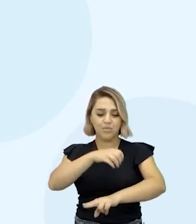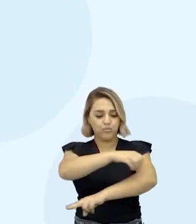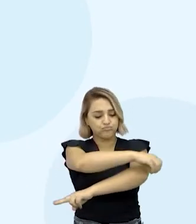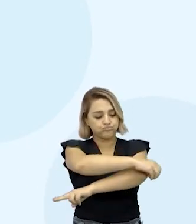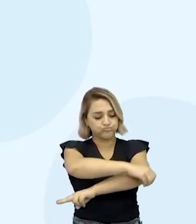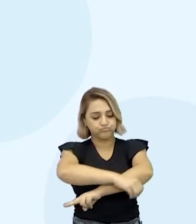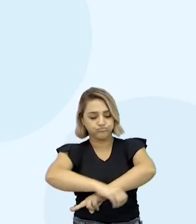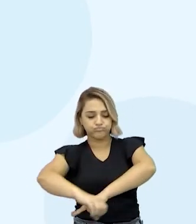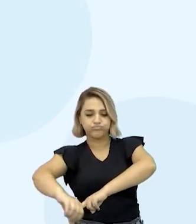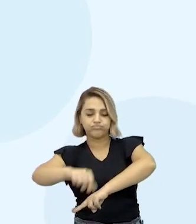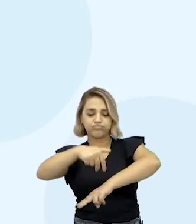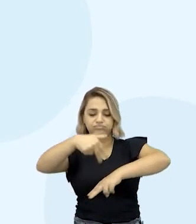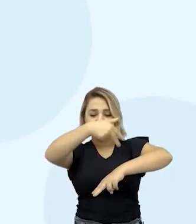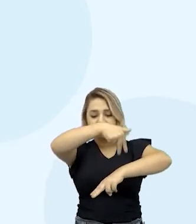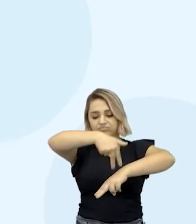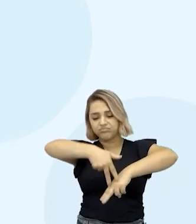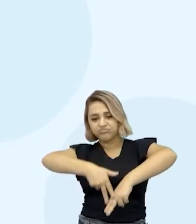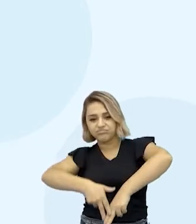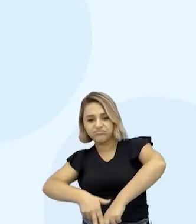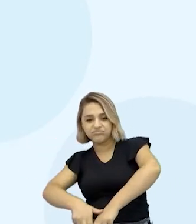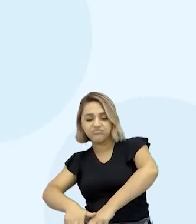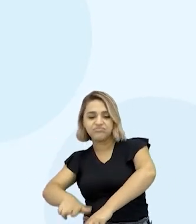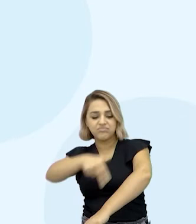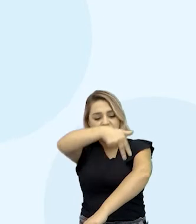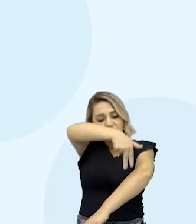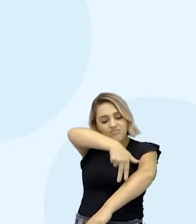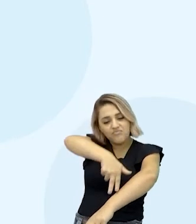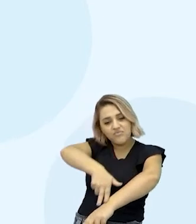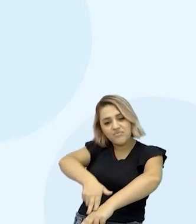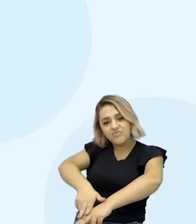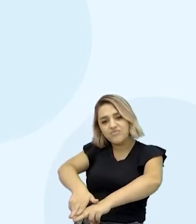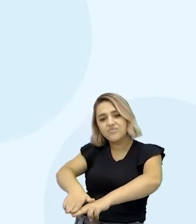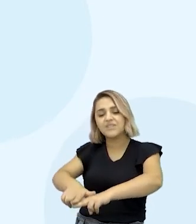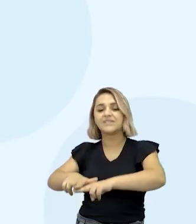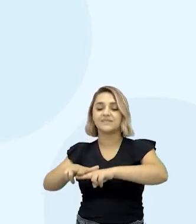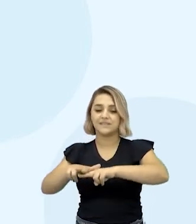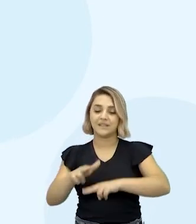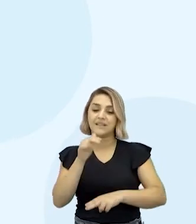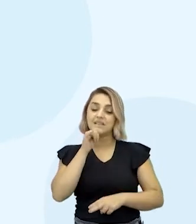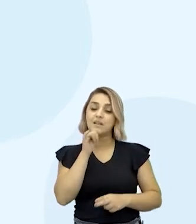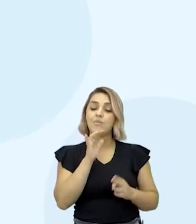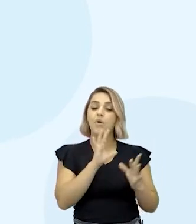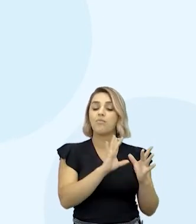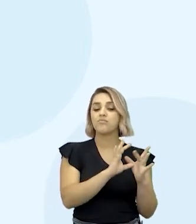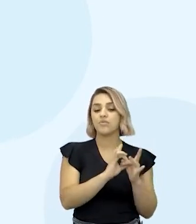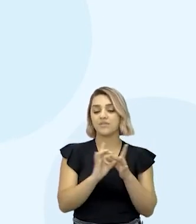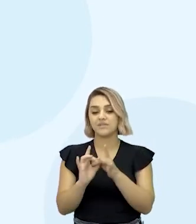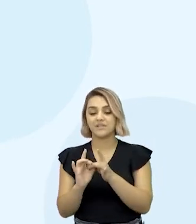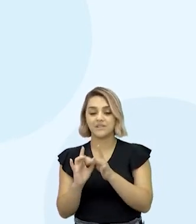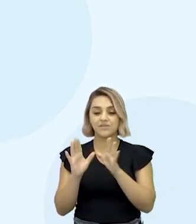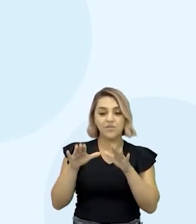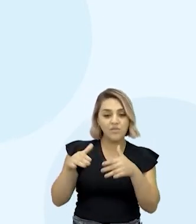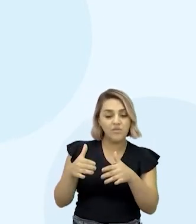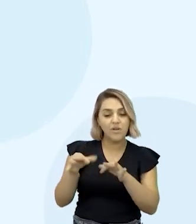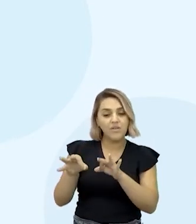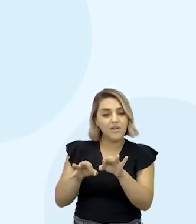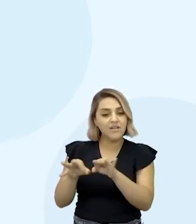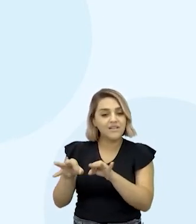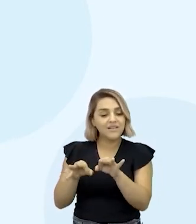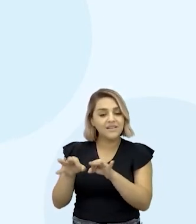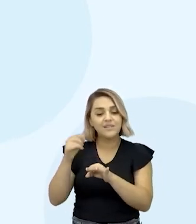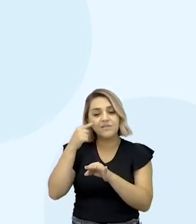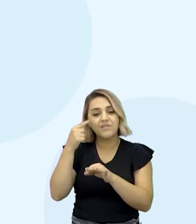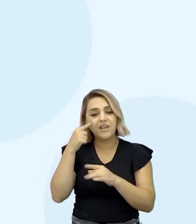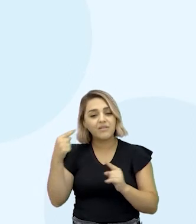se a gente tem essa palavrinha em inglês, de acordo com o contexto, com as outras palavras, a gente vai aí organizando e vendo o que se